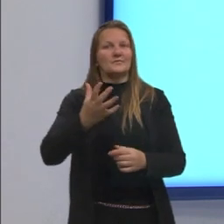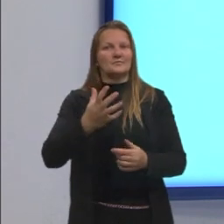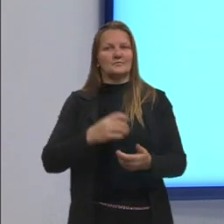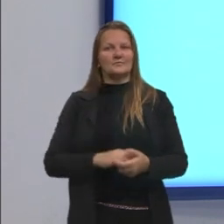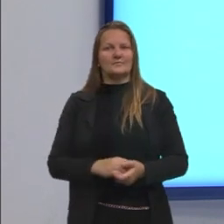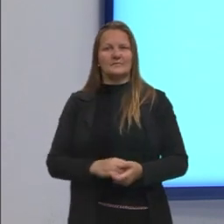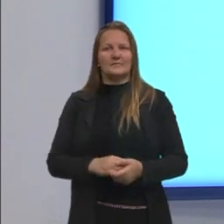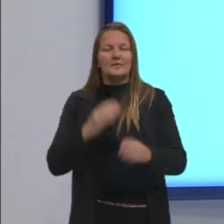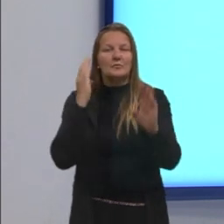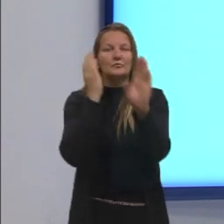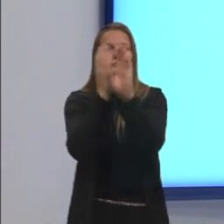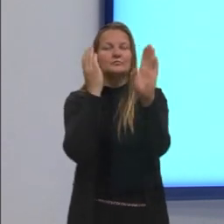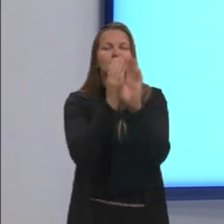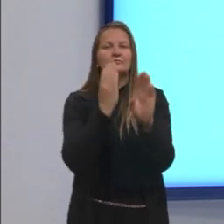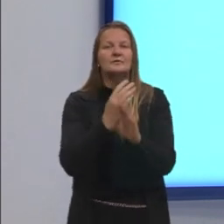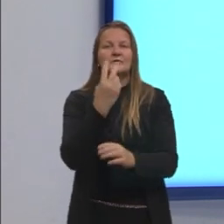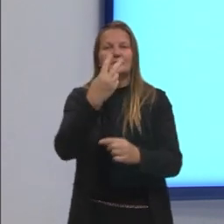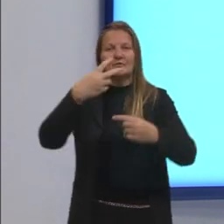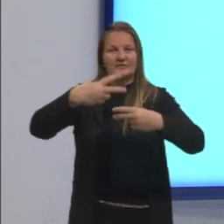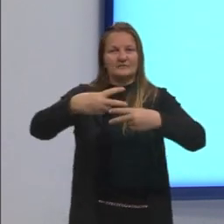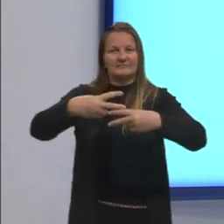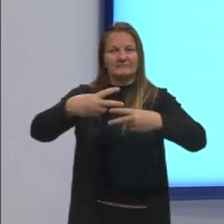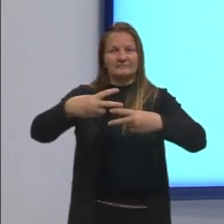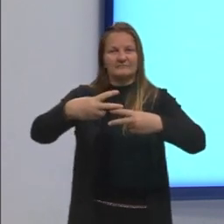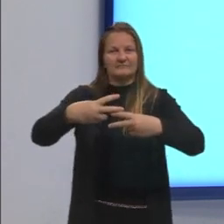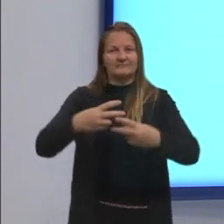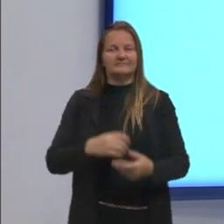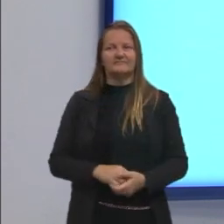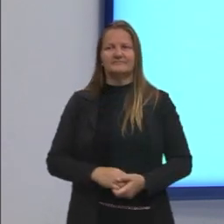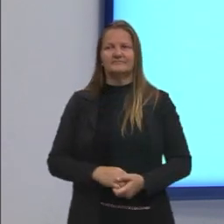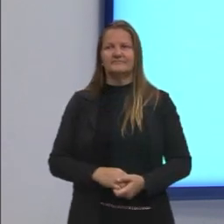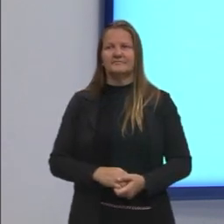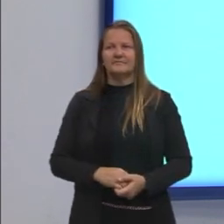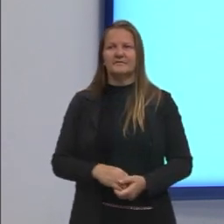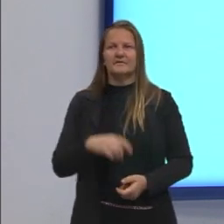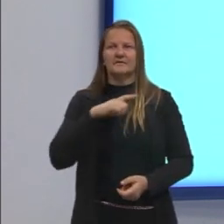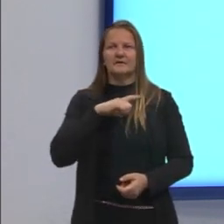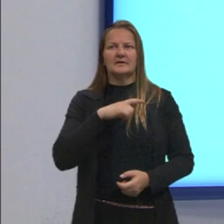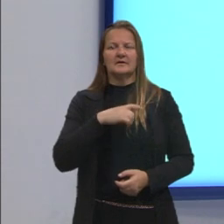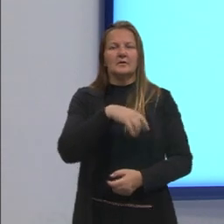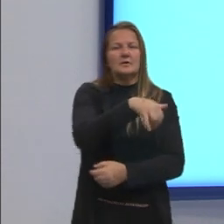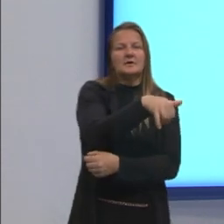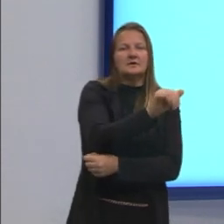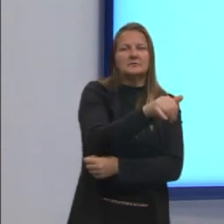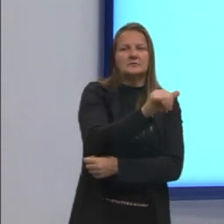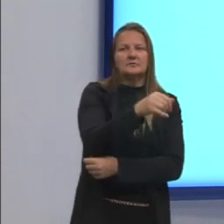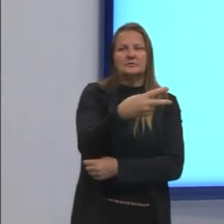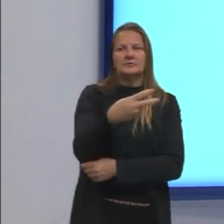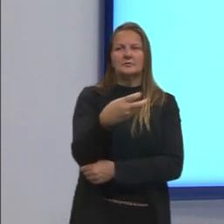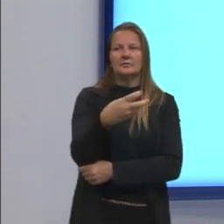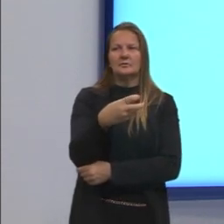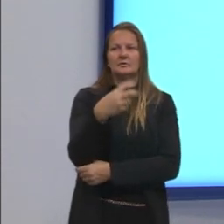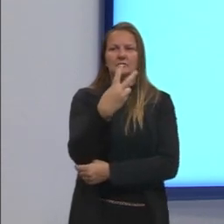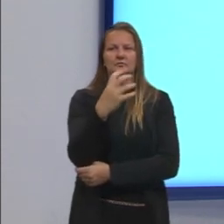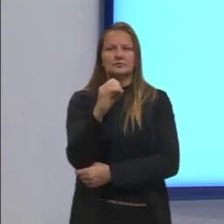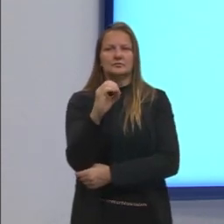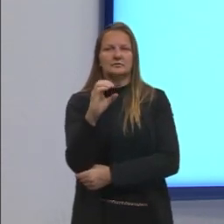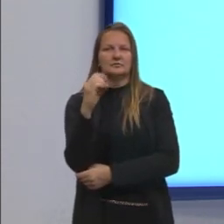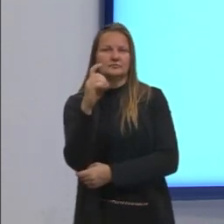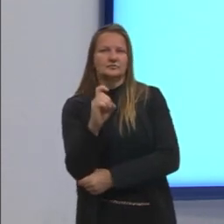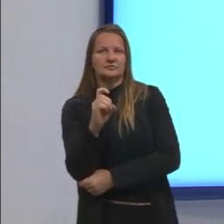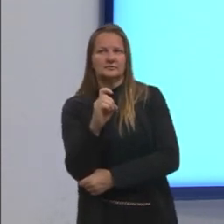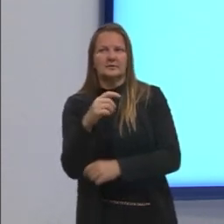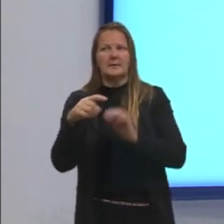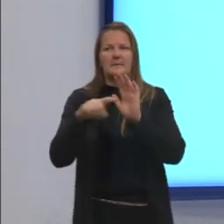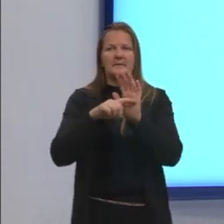descobrir os dois coeficientes então nós teríamos o seguinte y é igual 200 x